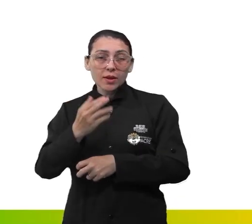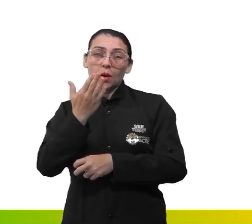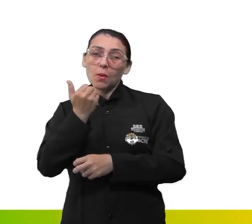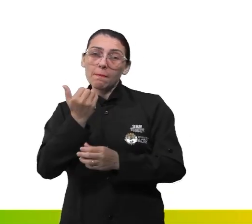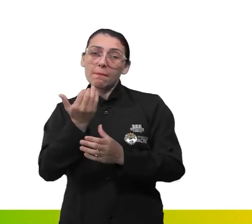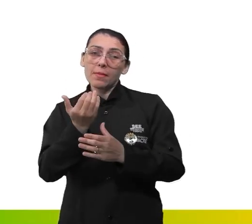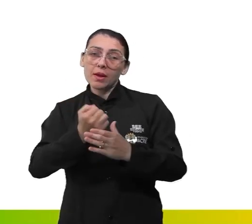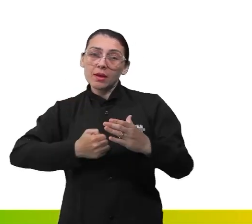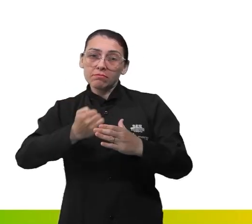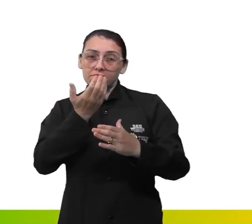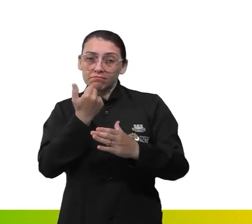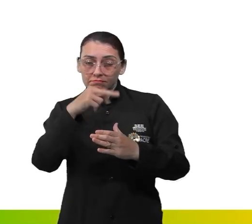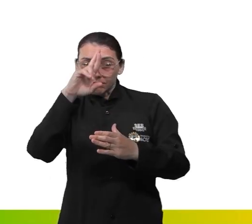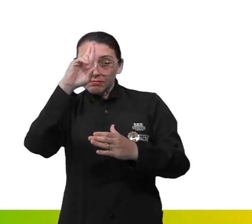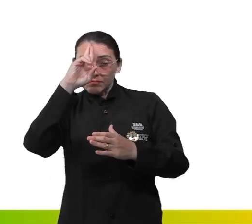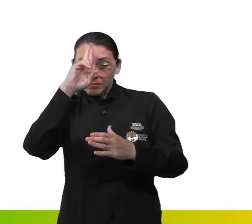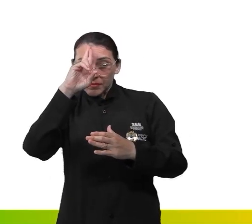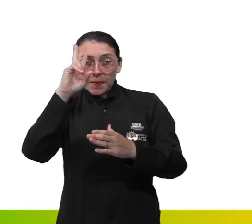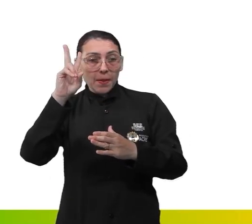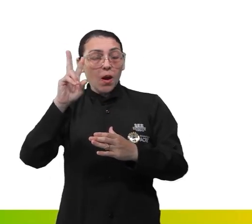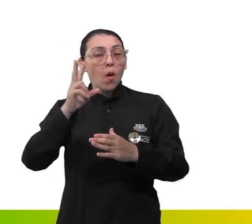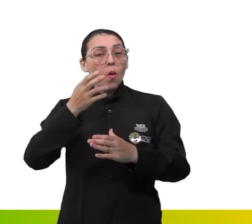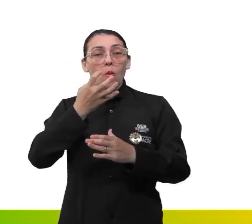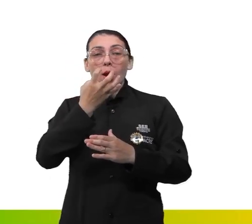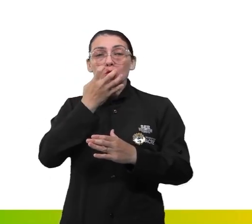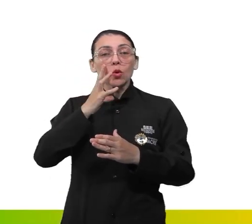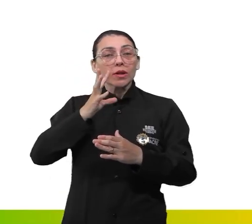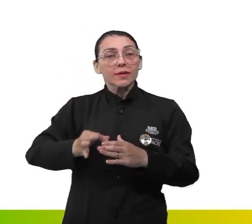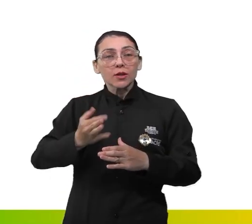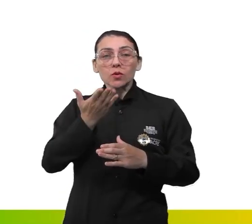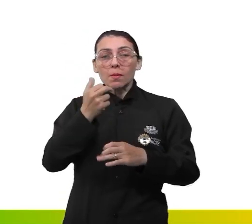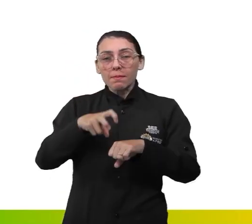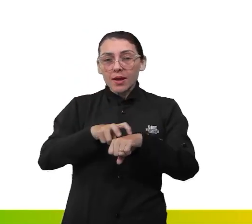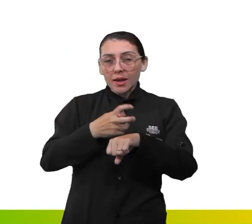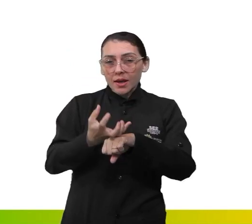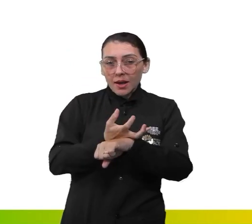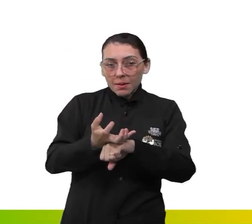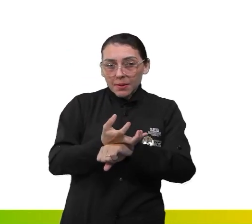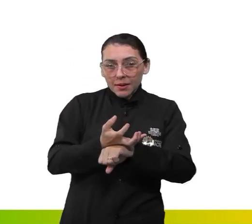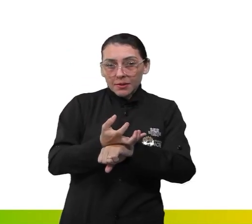preparando o jantar, Odd decide comer grama.